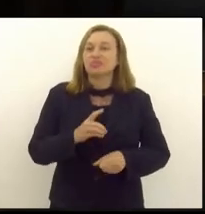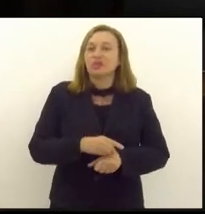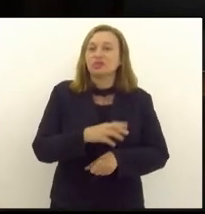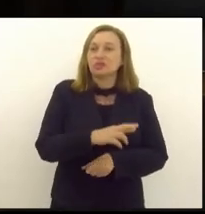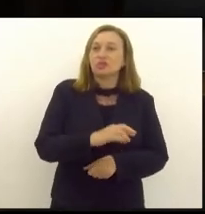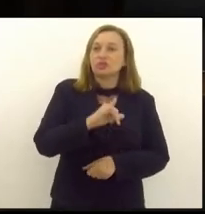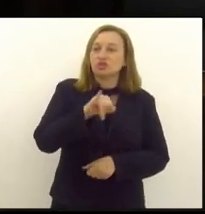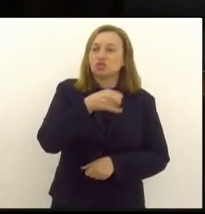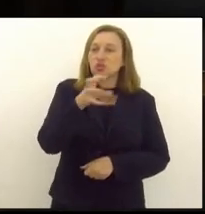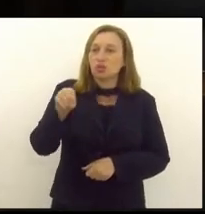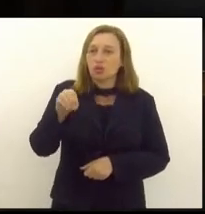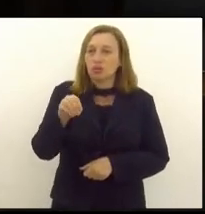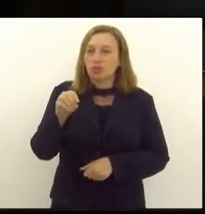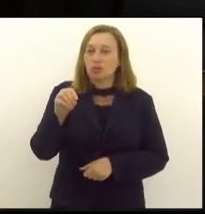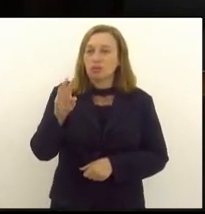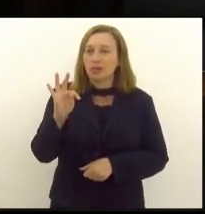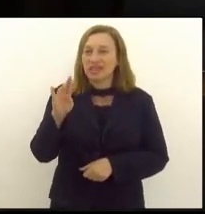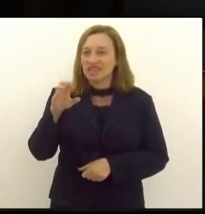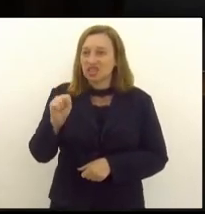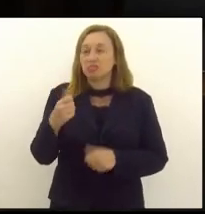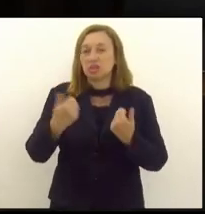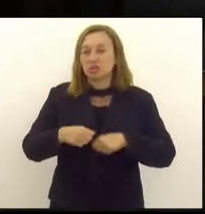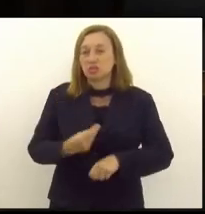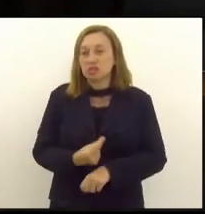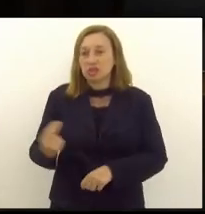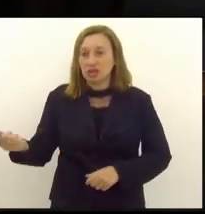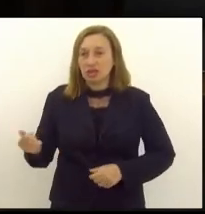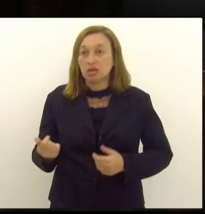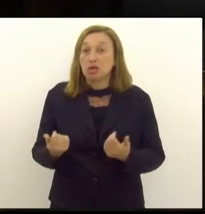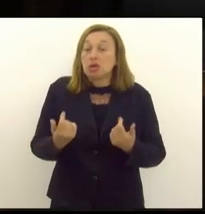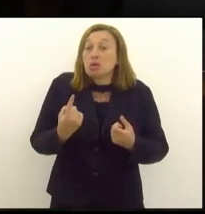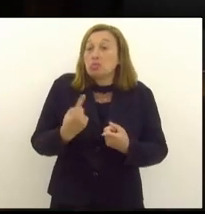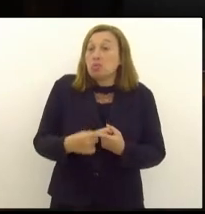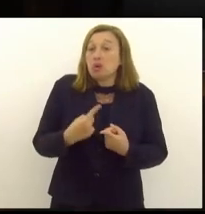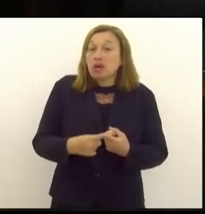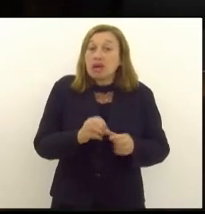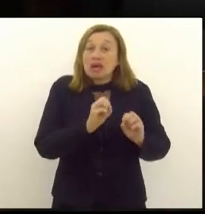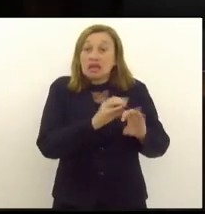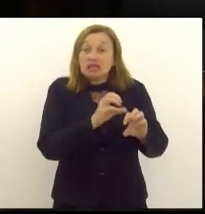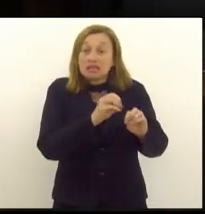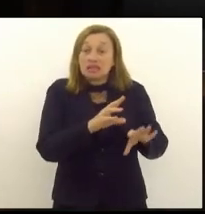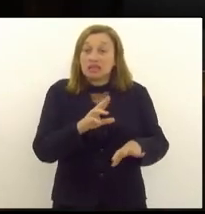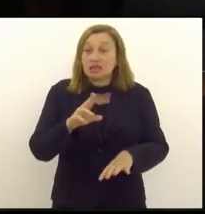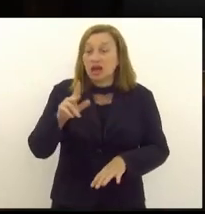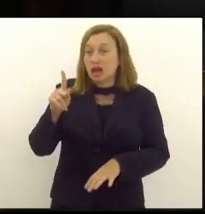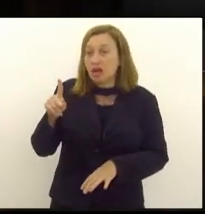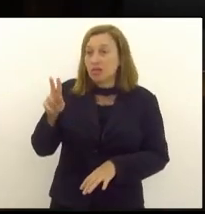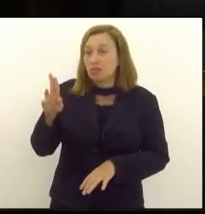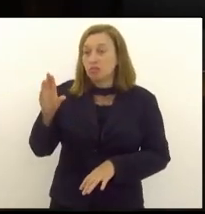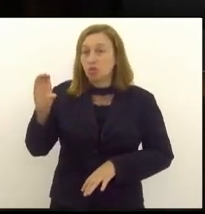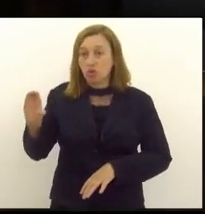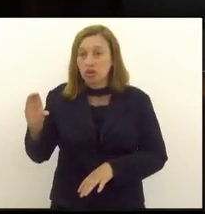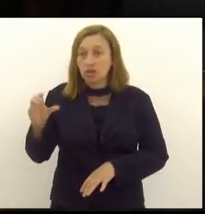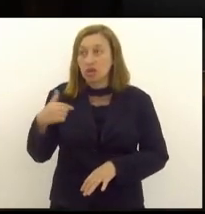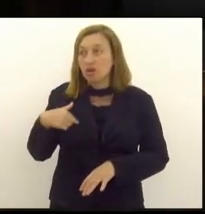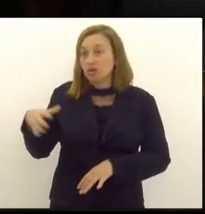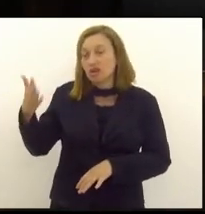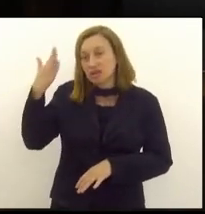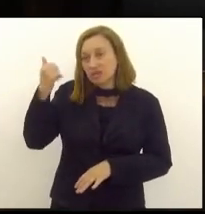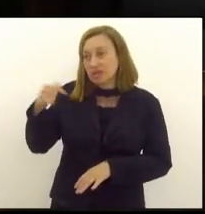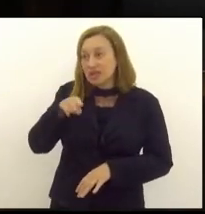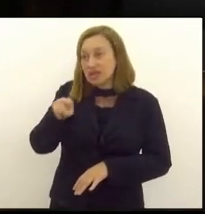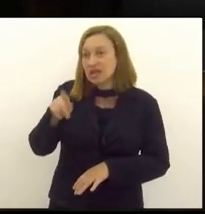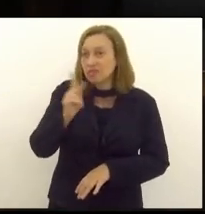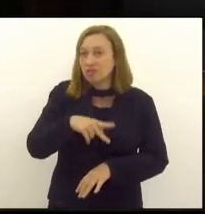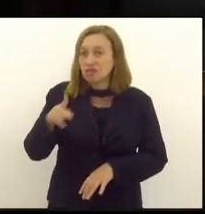Batista, ele teve que se retirar, porque ele dá aula na PUC, então estava em cima da hora, e eu fiquei sabendo aqui que ele é